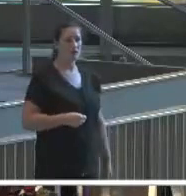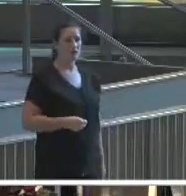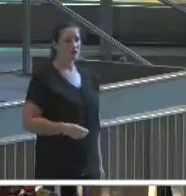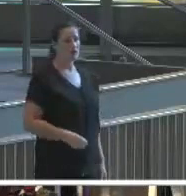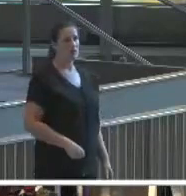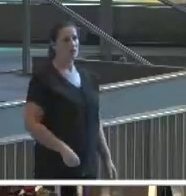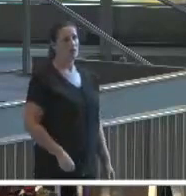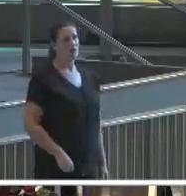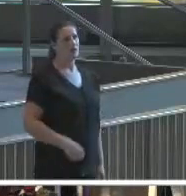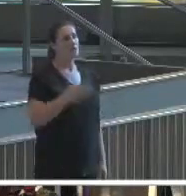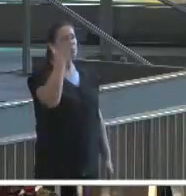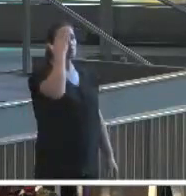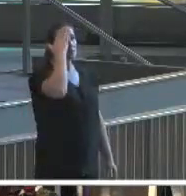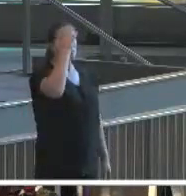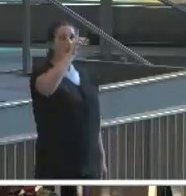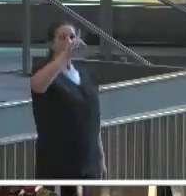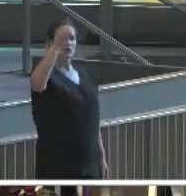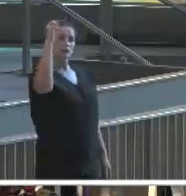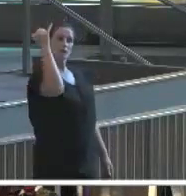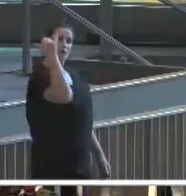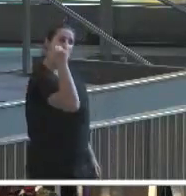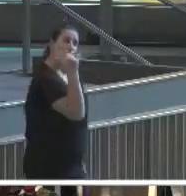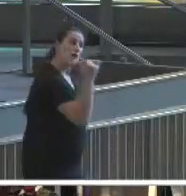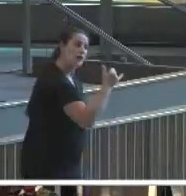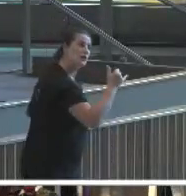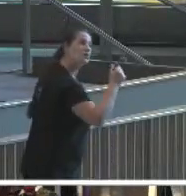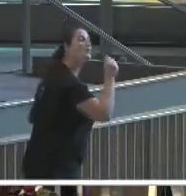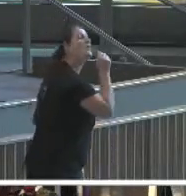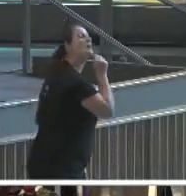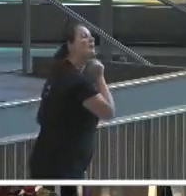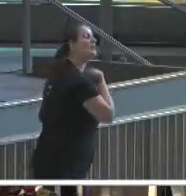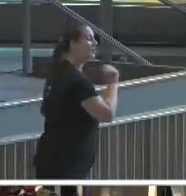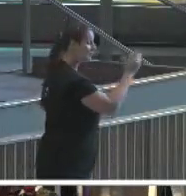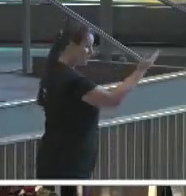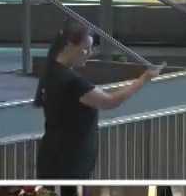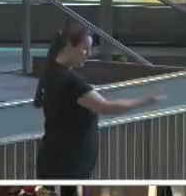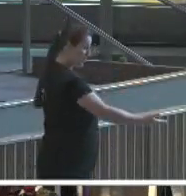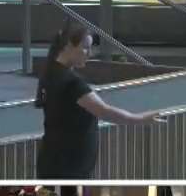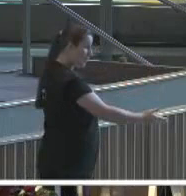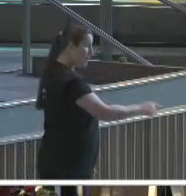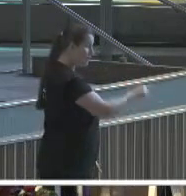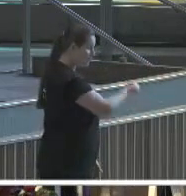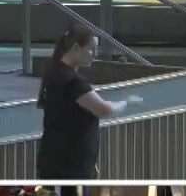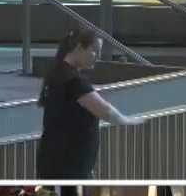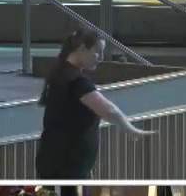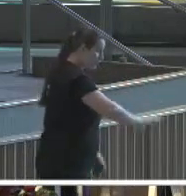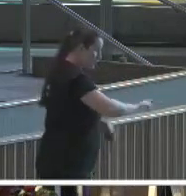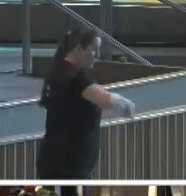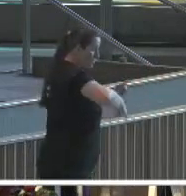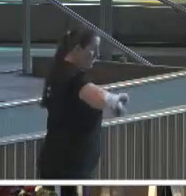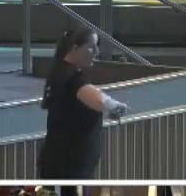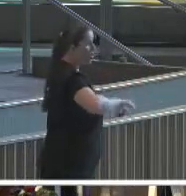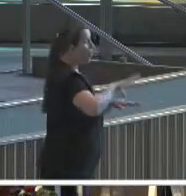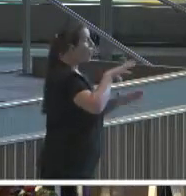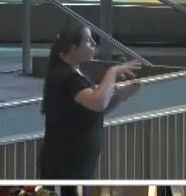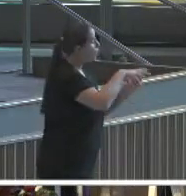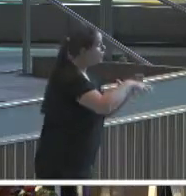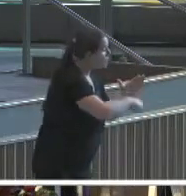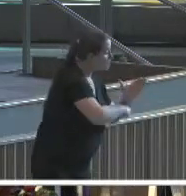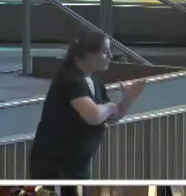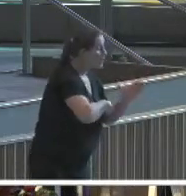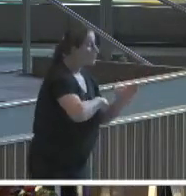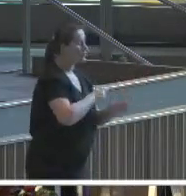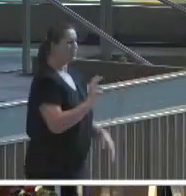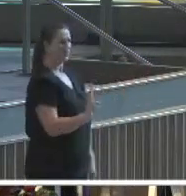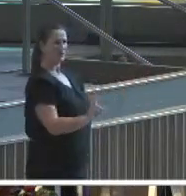Sabe o que Deus estava dizendo para Acã e para Israel? Vocês estão me roubando. O valor da prata e do